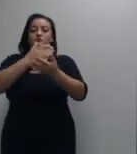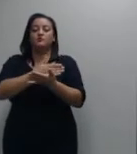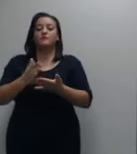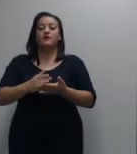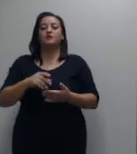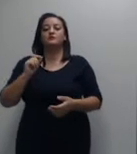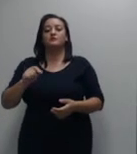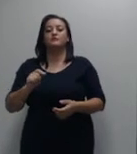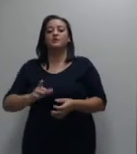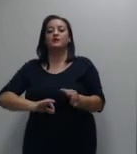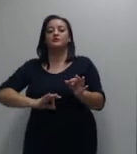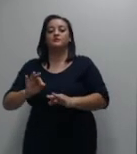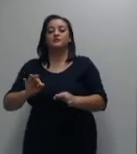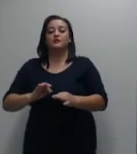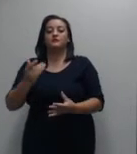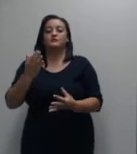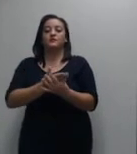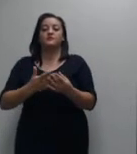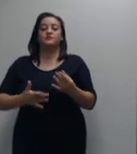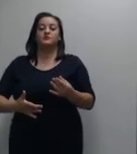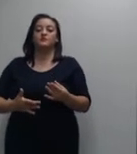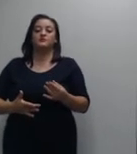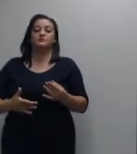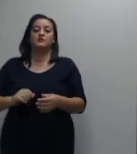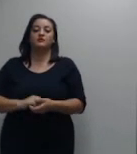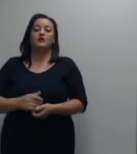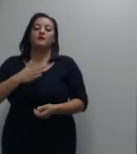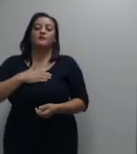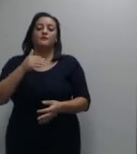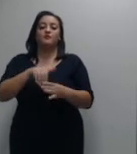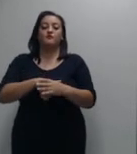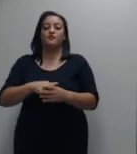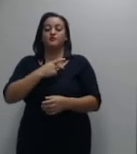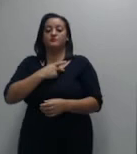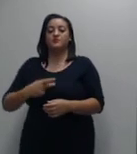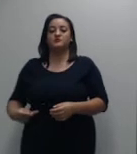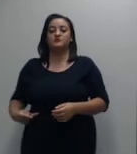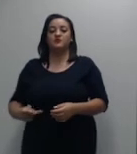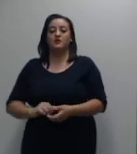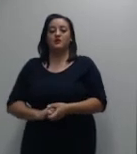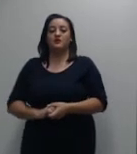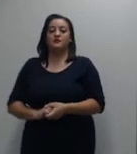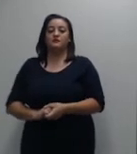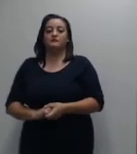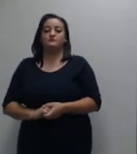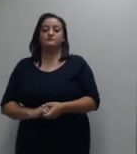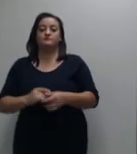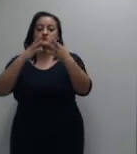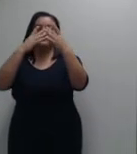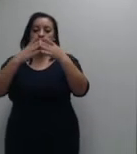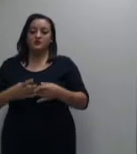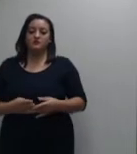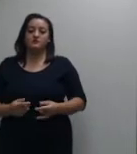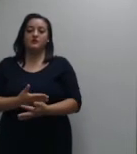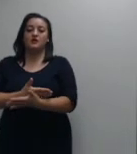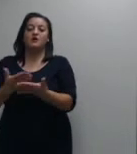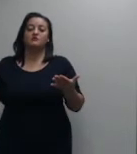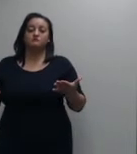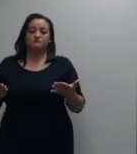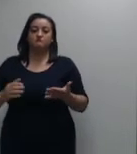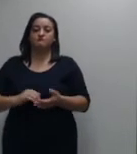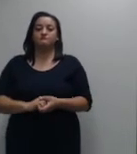o regular processamento da ação como votos um presidente de qual a disposição inicialmente os eminentes senhores ministros